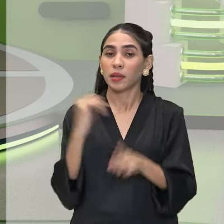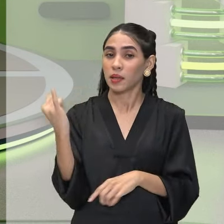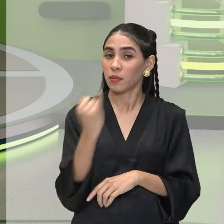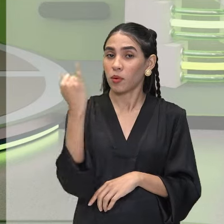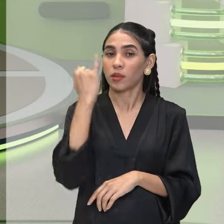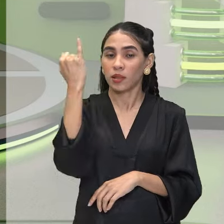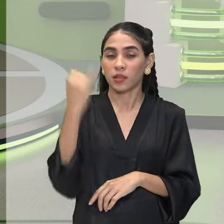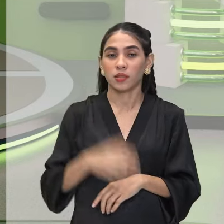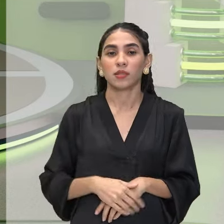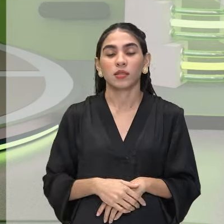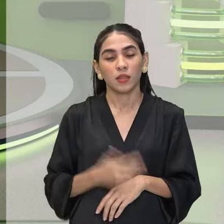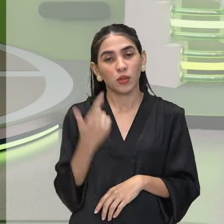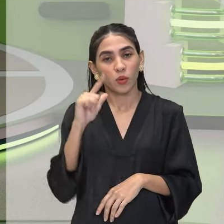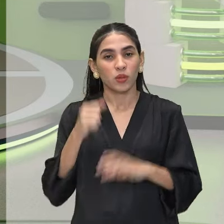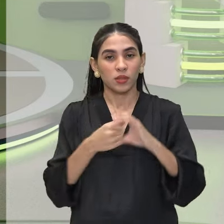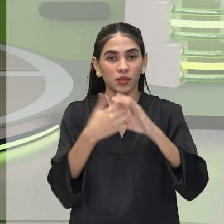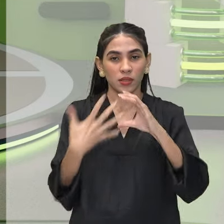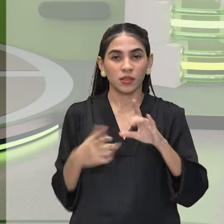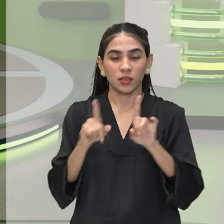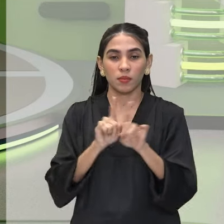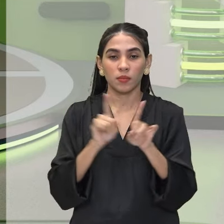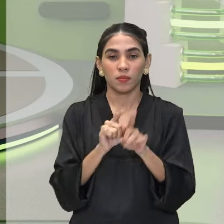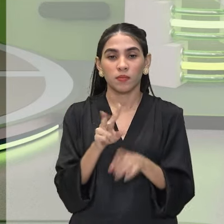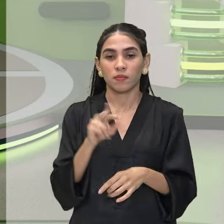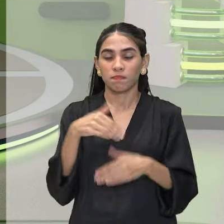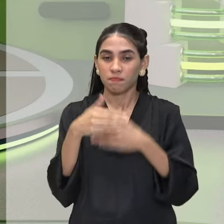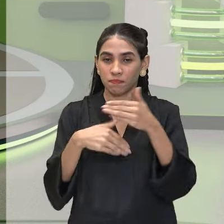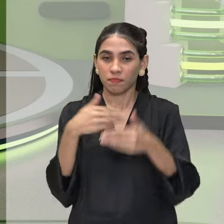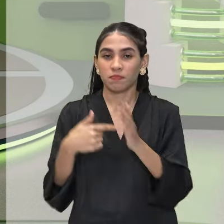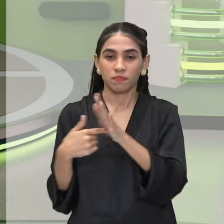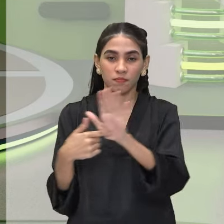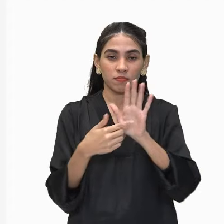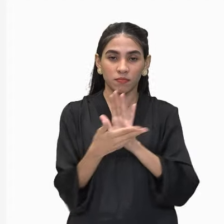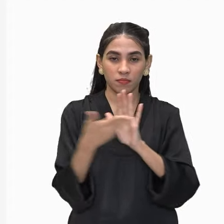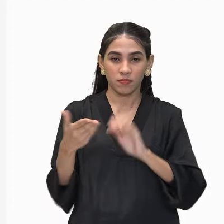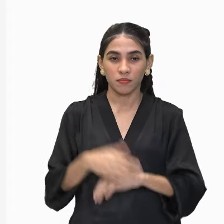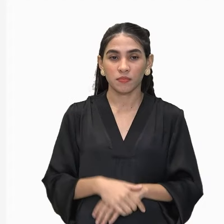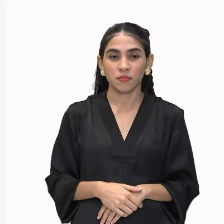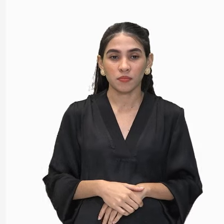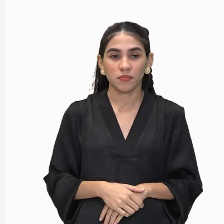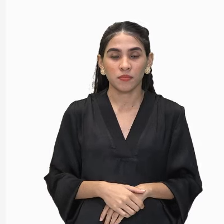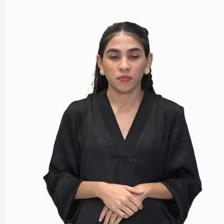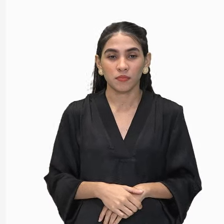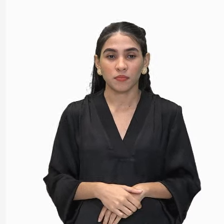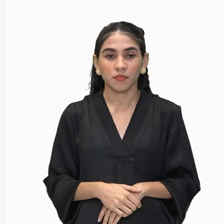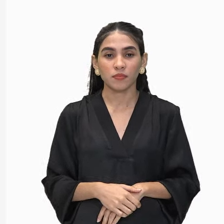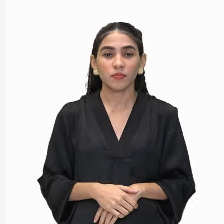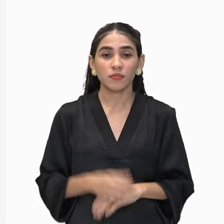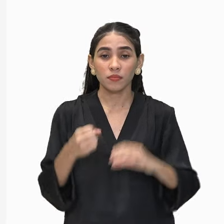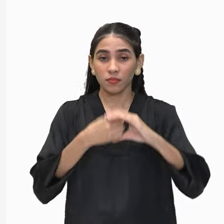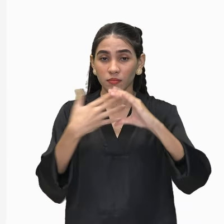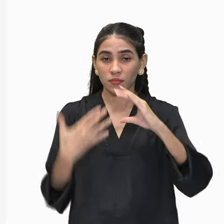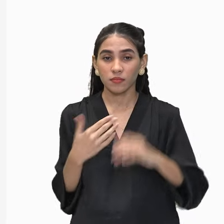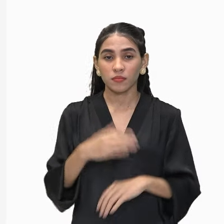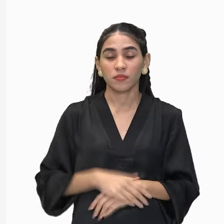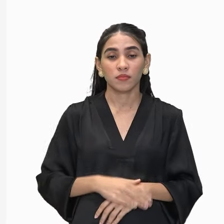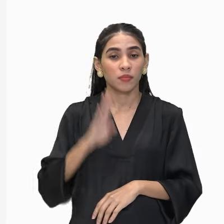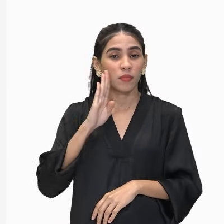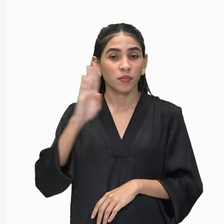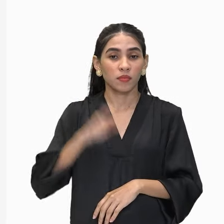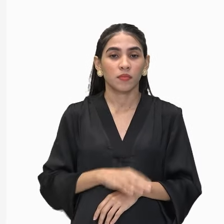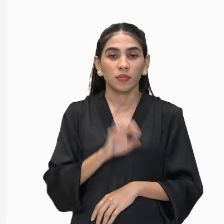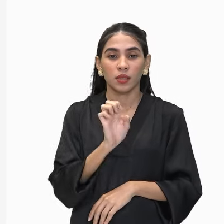mais exemplares que vão ser devidamente ilustrados aí. Vamos continuar. Características principais